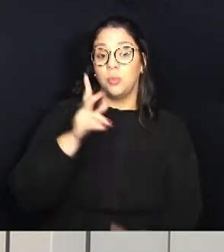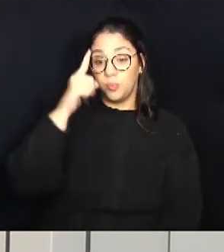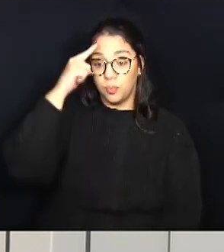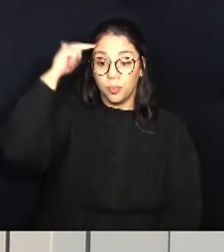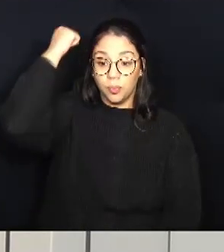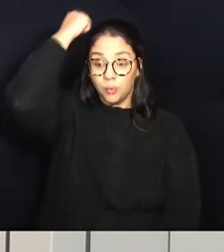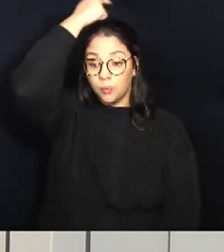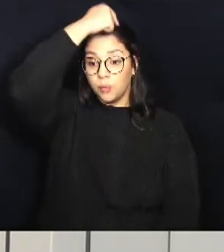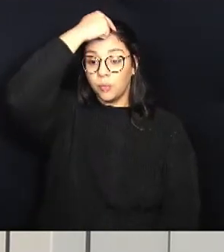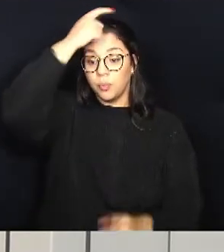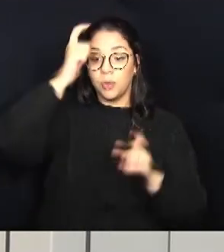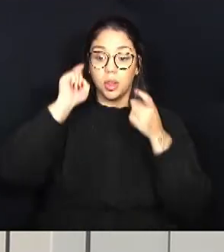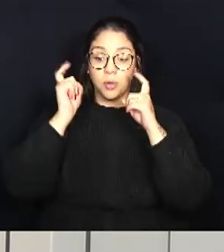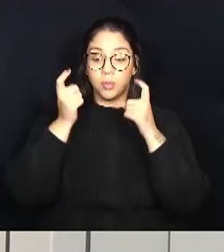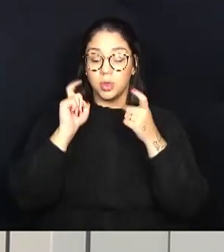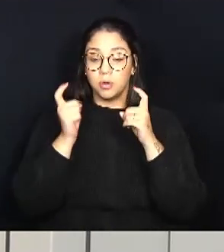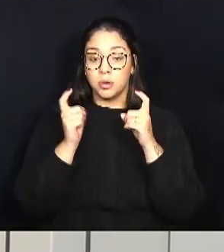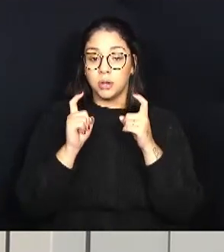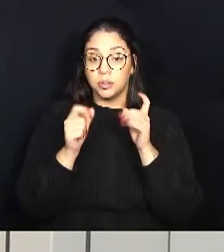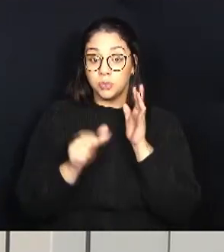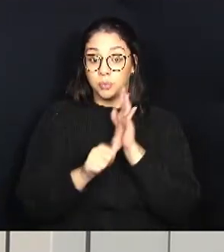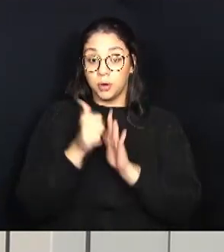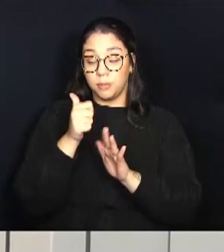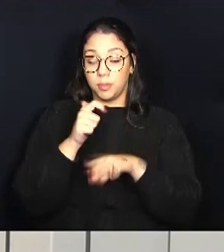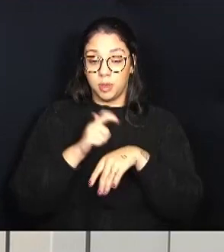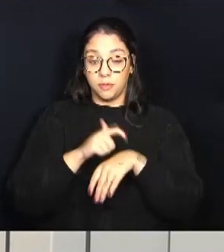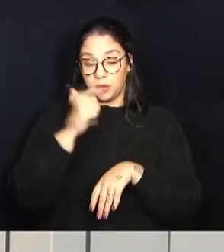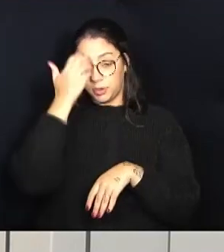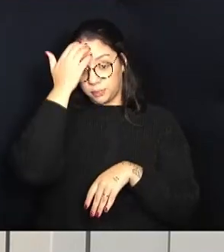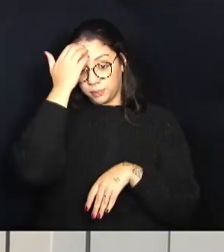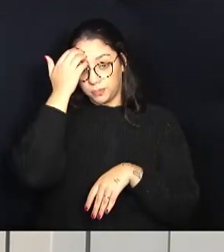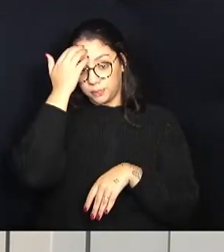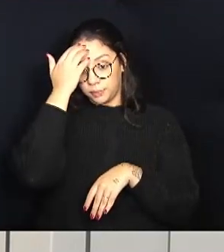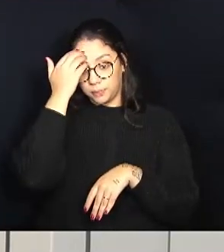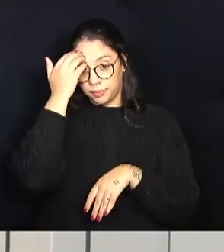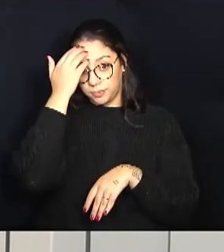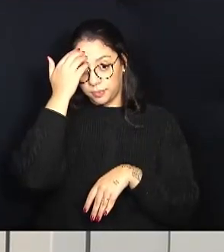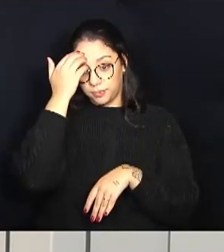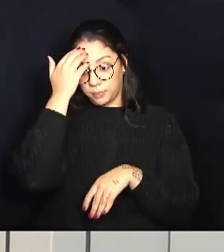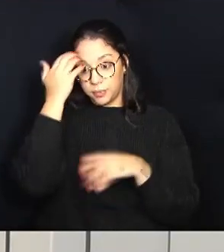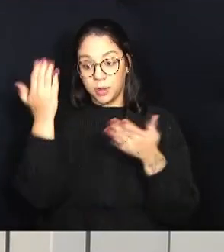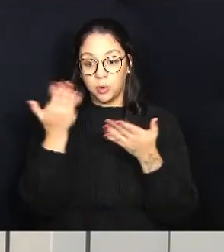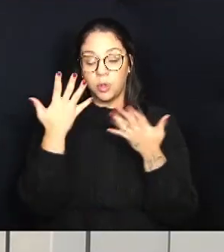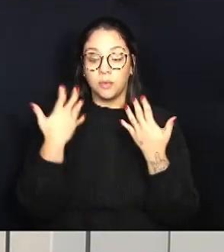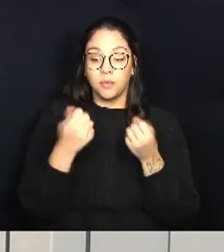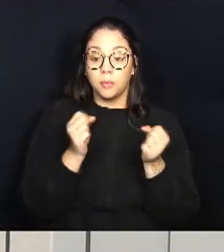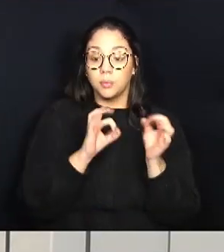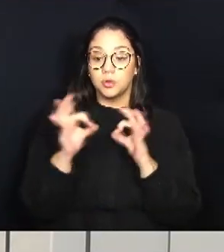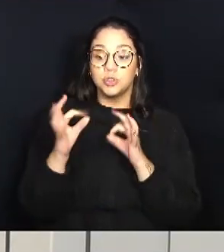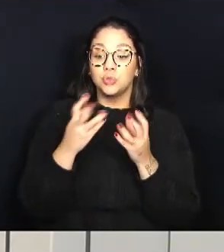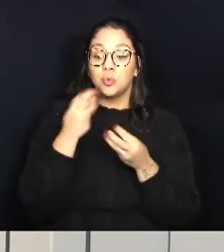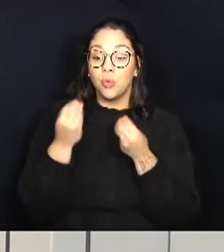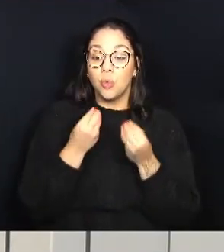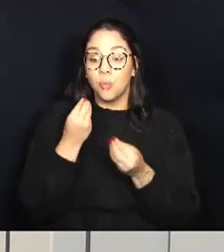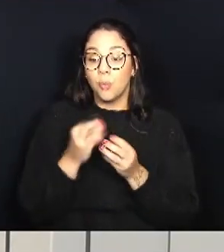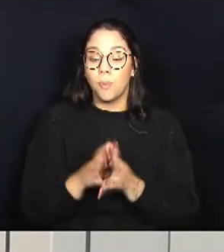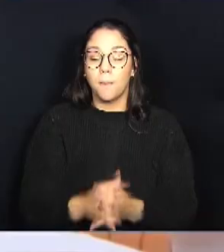reuniu pela primeira vez. O relator da comissão foi escolhido, então acompanhe como foi.